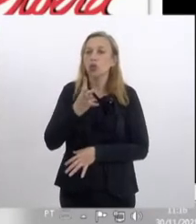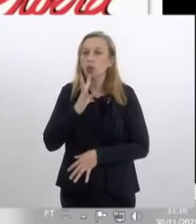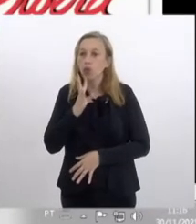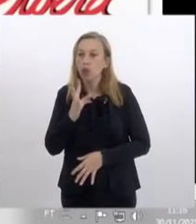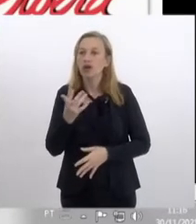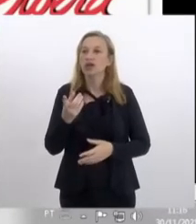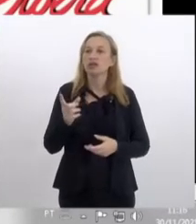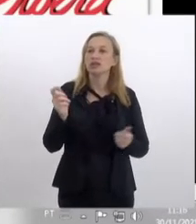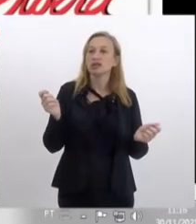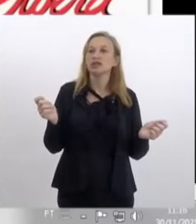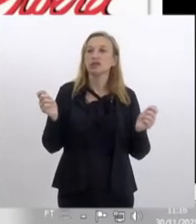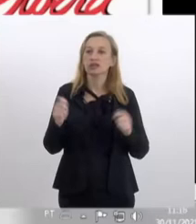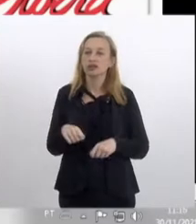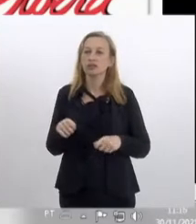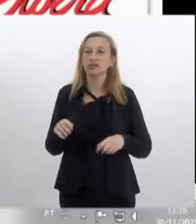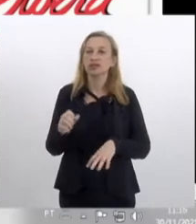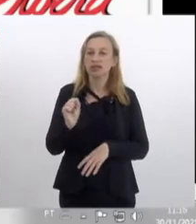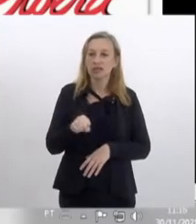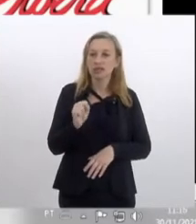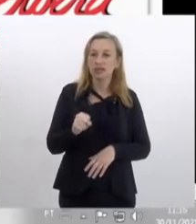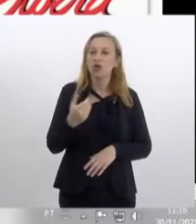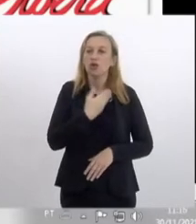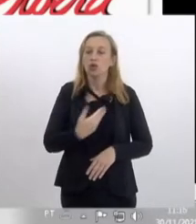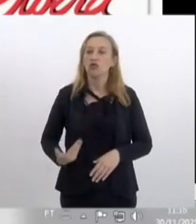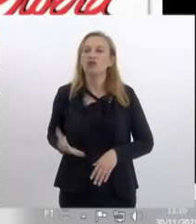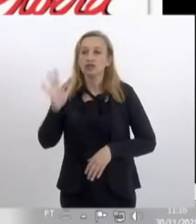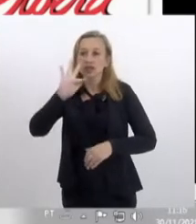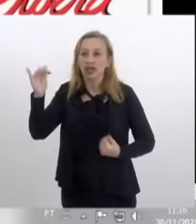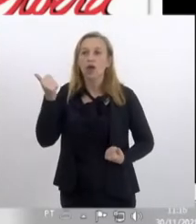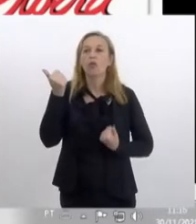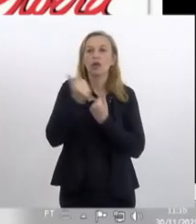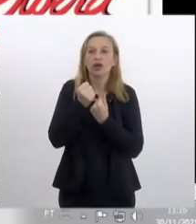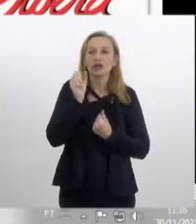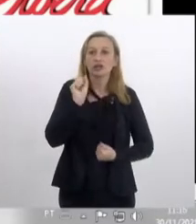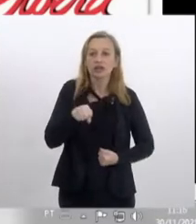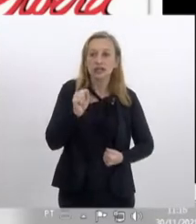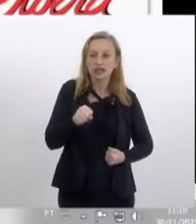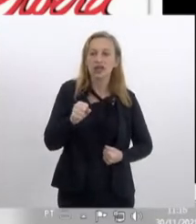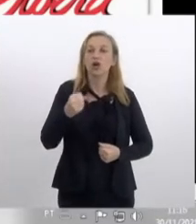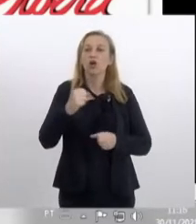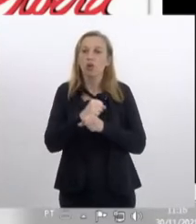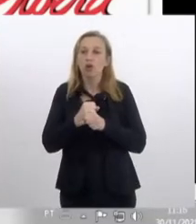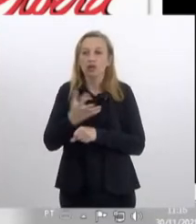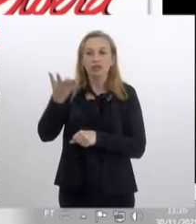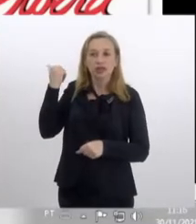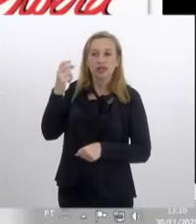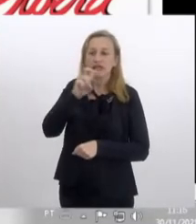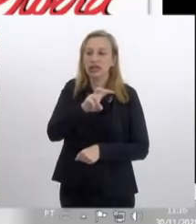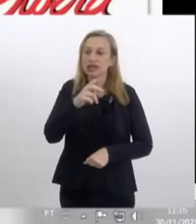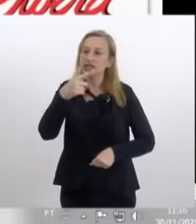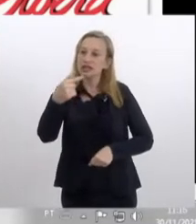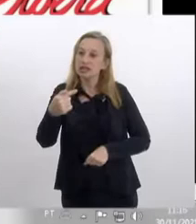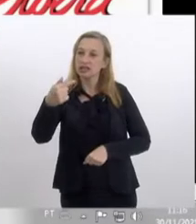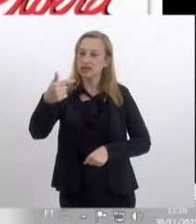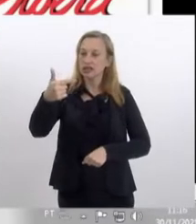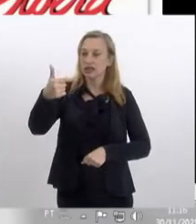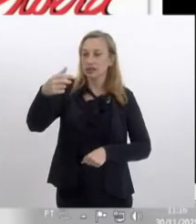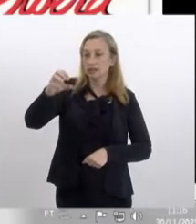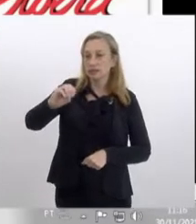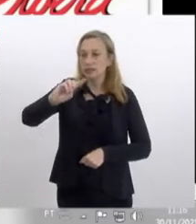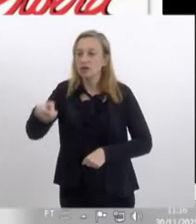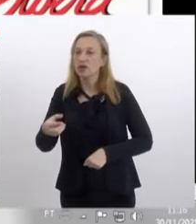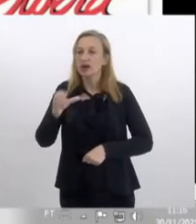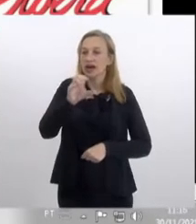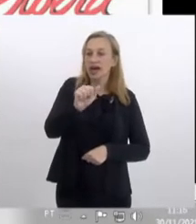que tem muita capilaridade, então o governo federal vem apoiando, né, nós, ano passado, compramos 570 mil cartilhas do PROERD